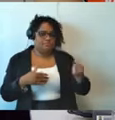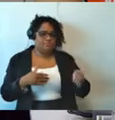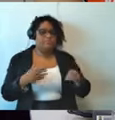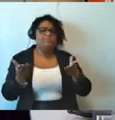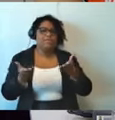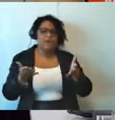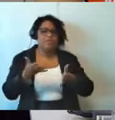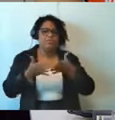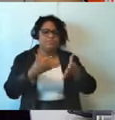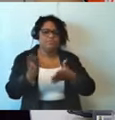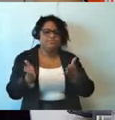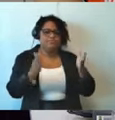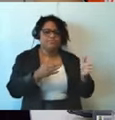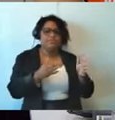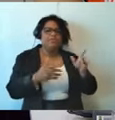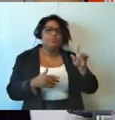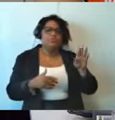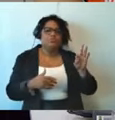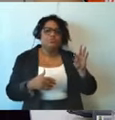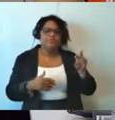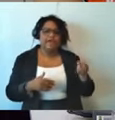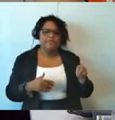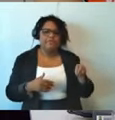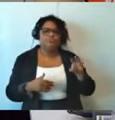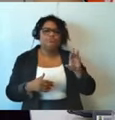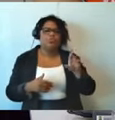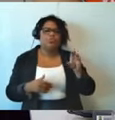Rolim, se quiser fazer uso da fala.